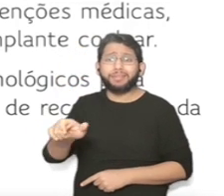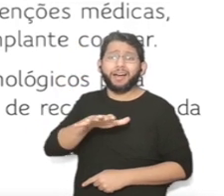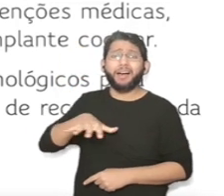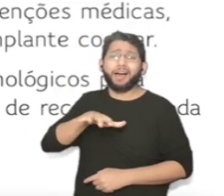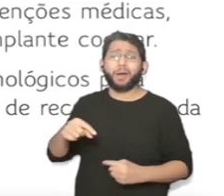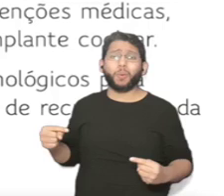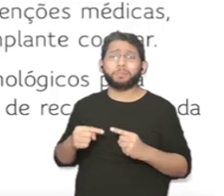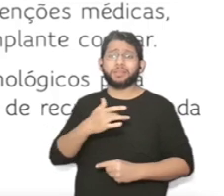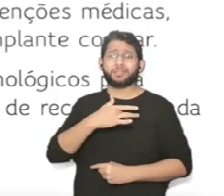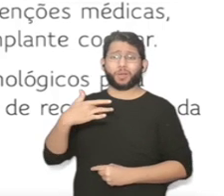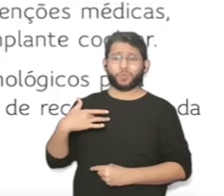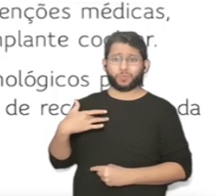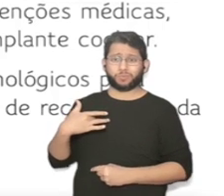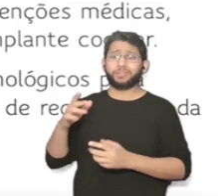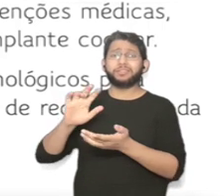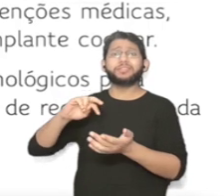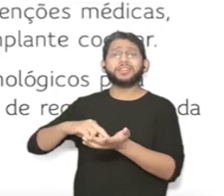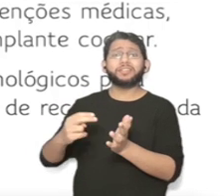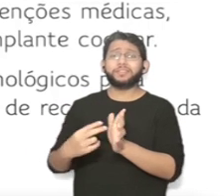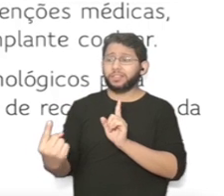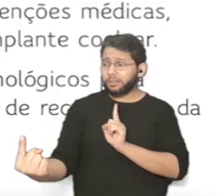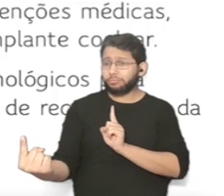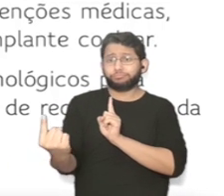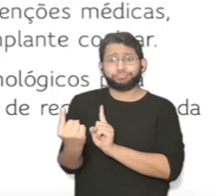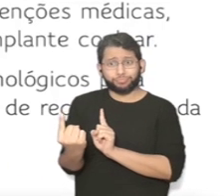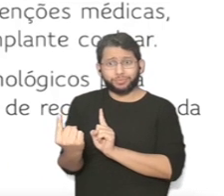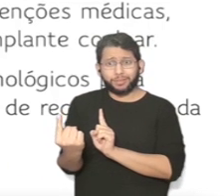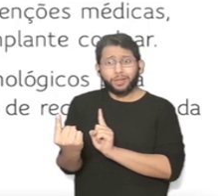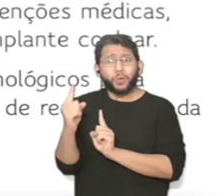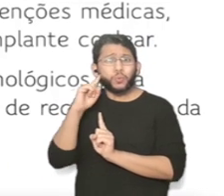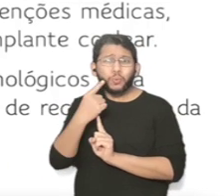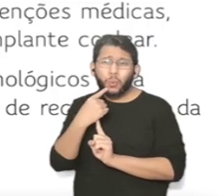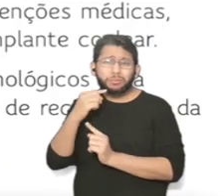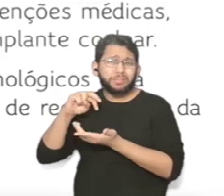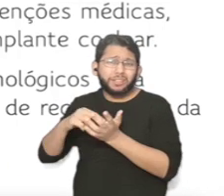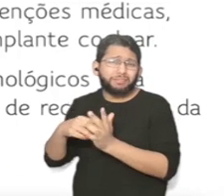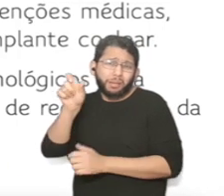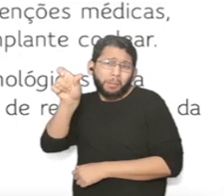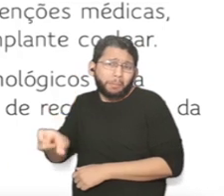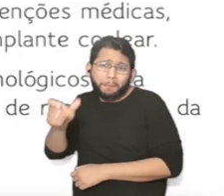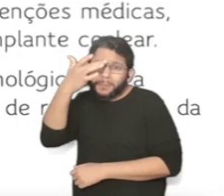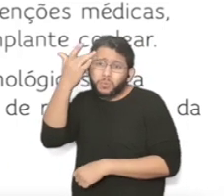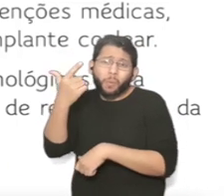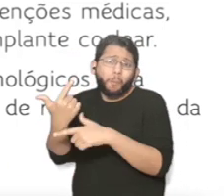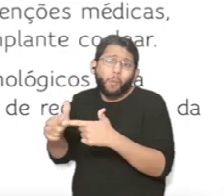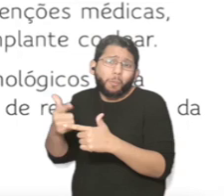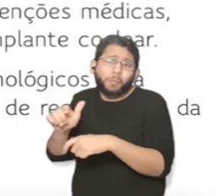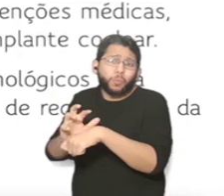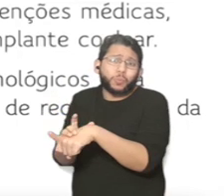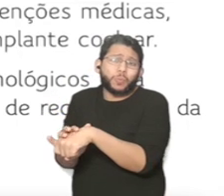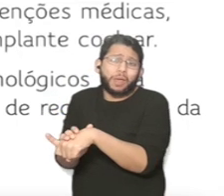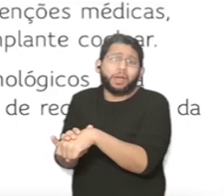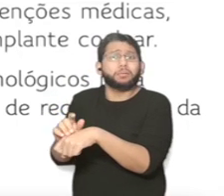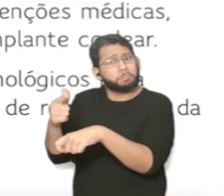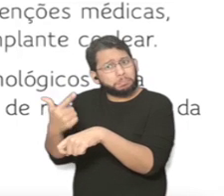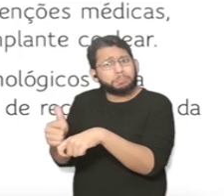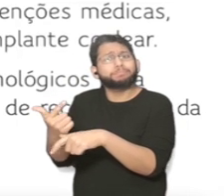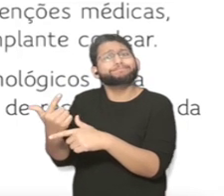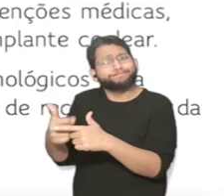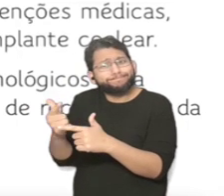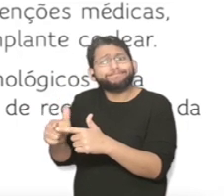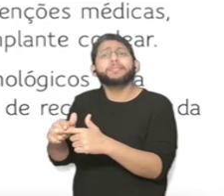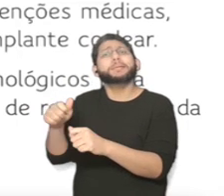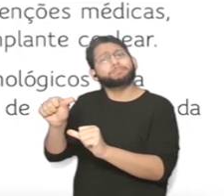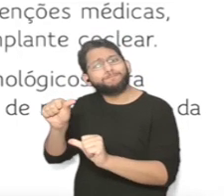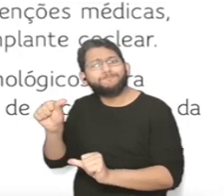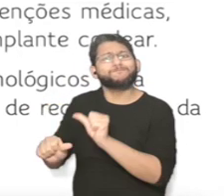a surdez como uma condição clínica e patológica. Alia-se então aos avanços tecnológicos para assegurar